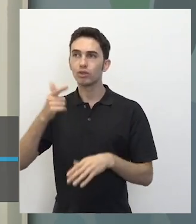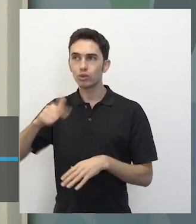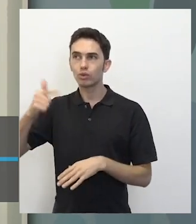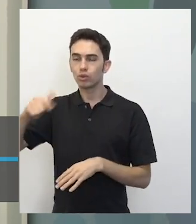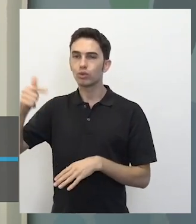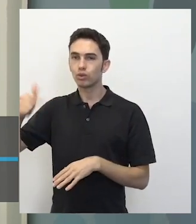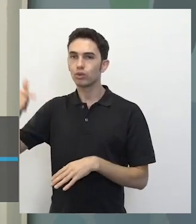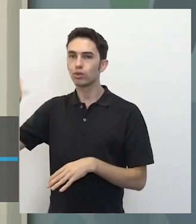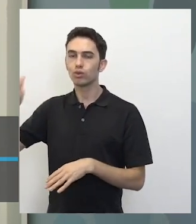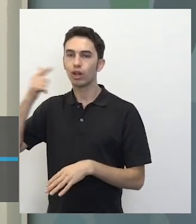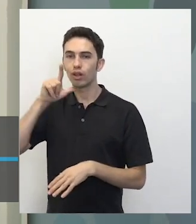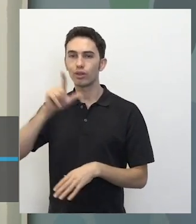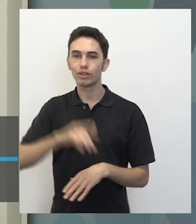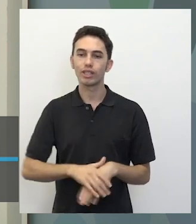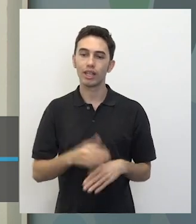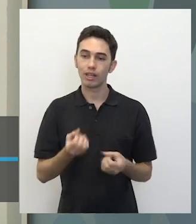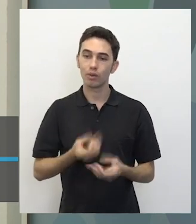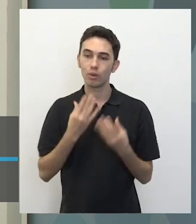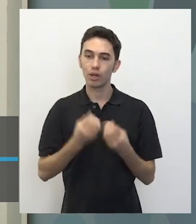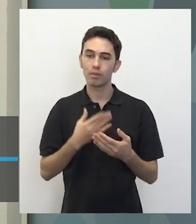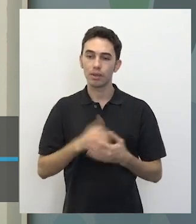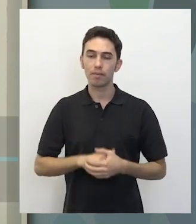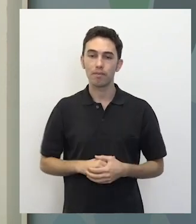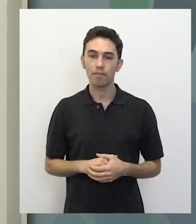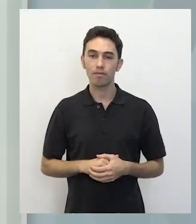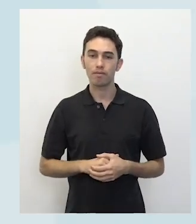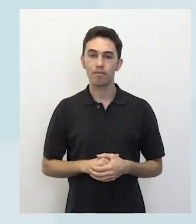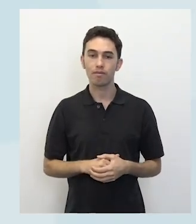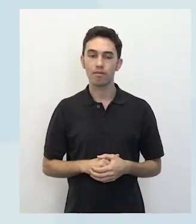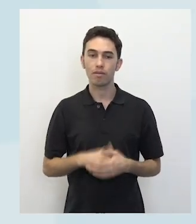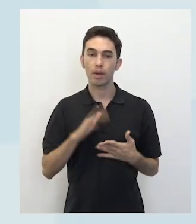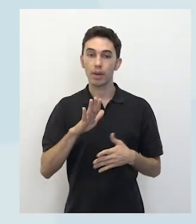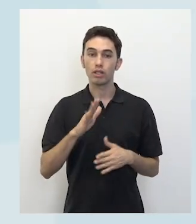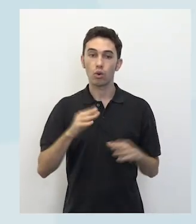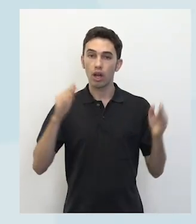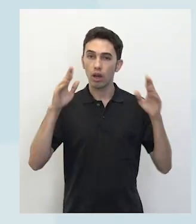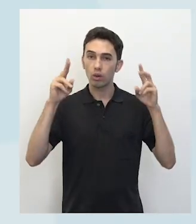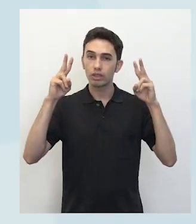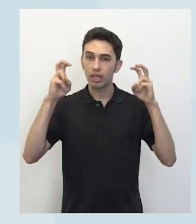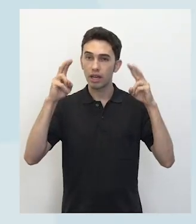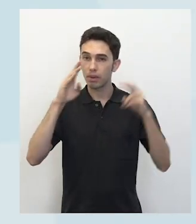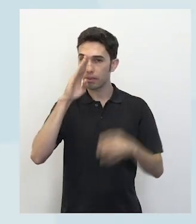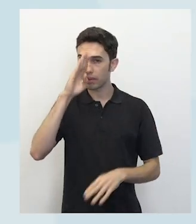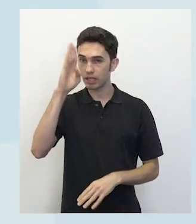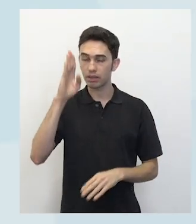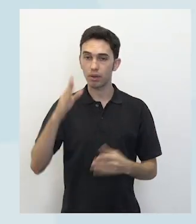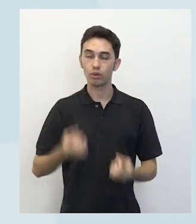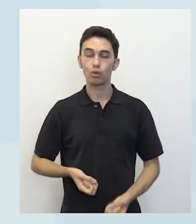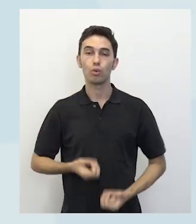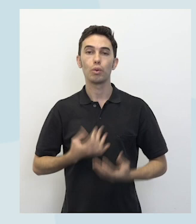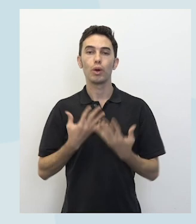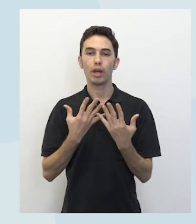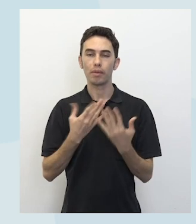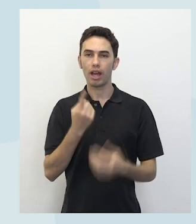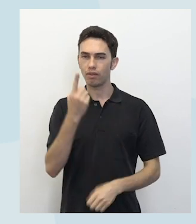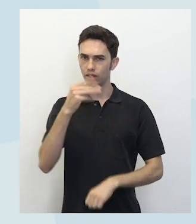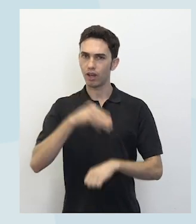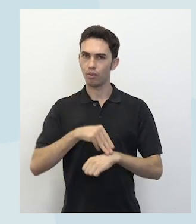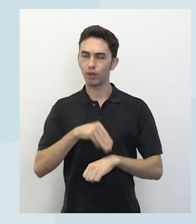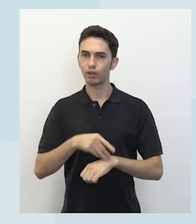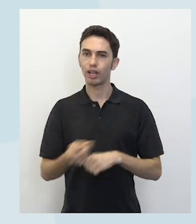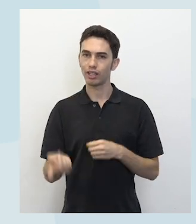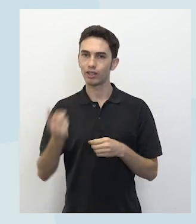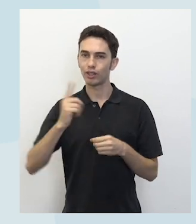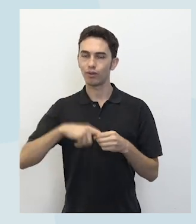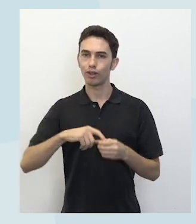essa musicalidade ao poema. Qual é o tema central do poema? Esse eu vou dar um minutinho e a gente